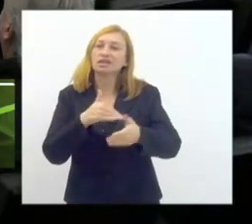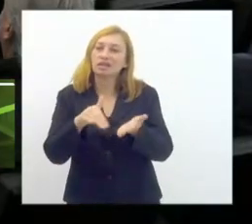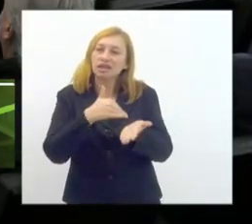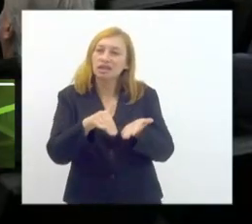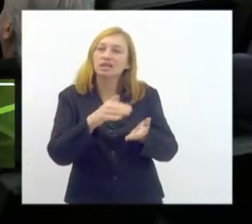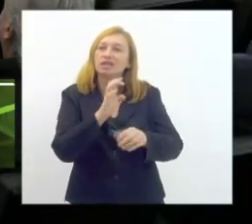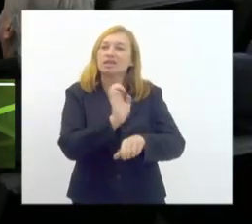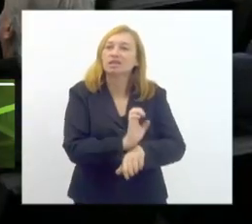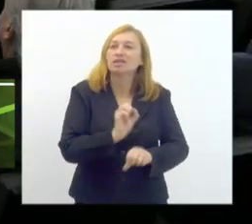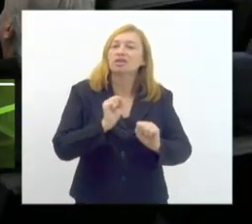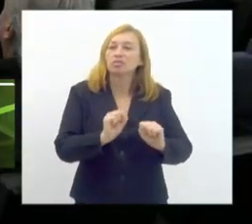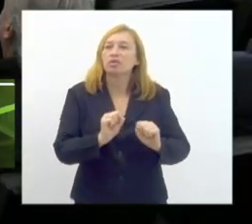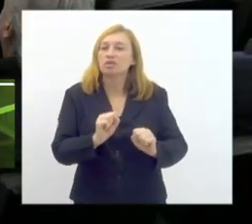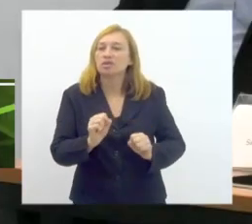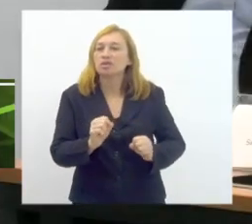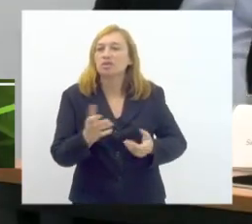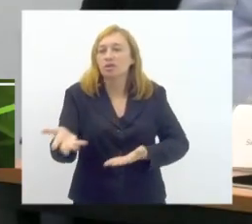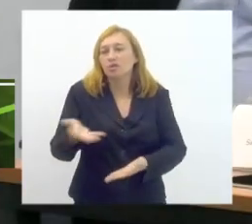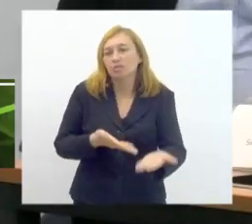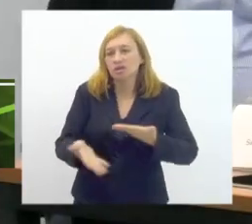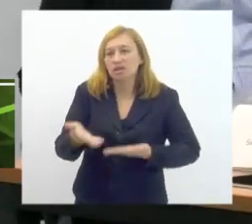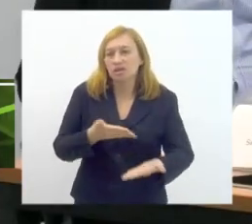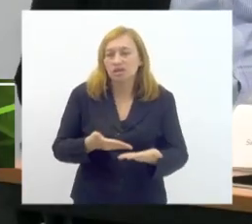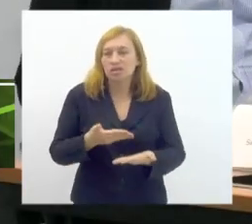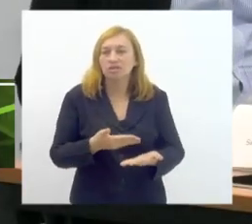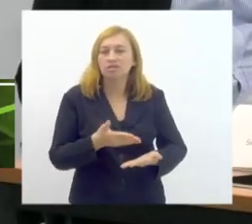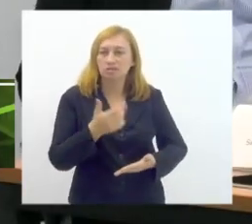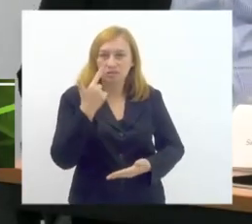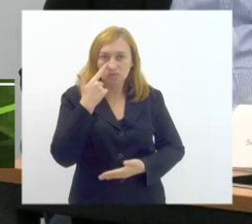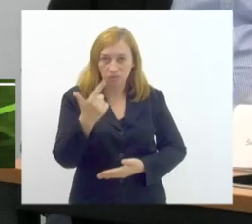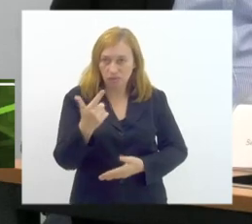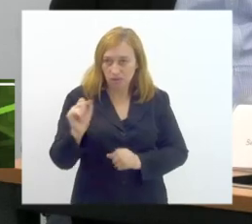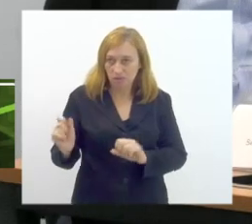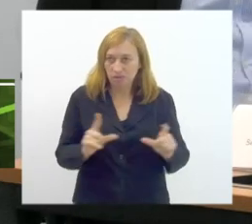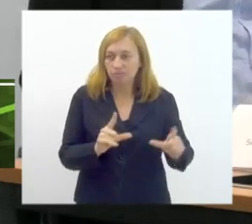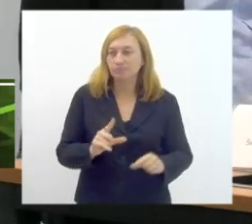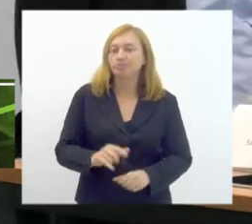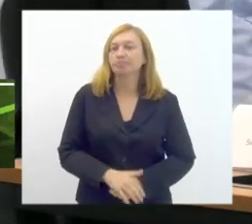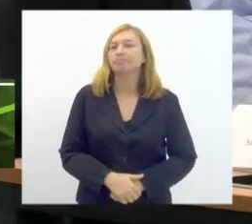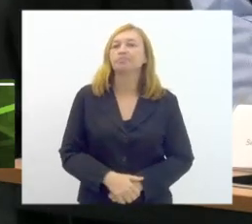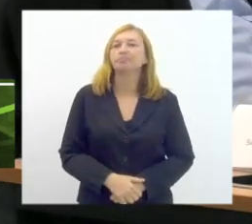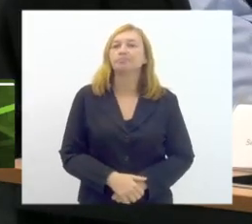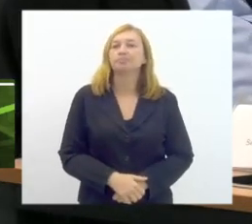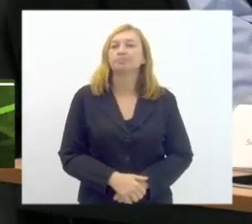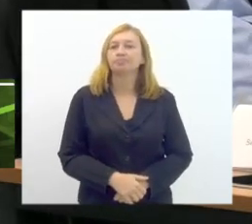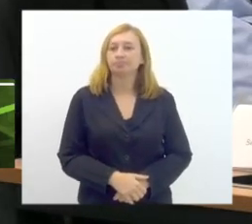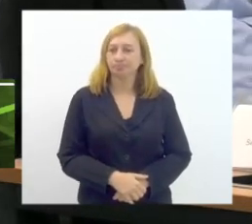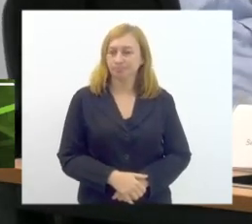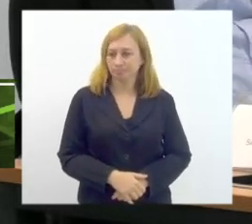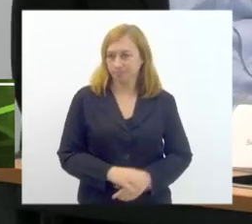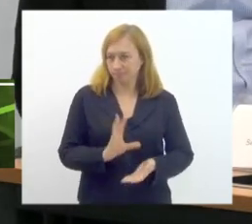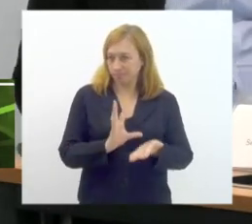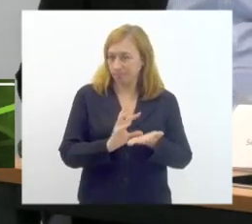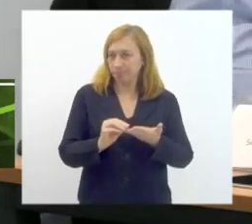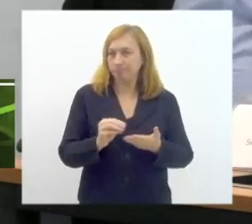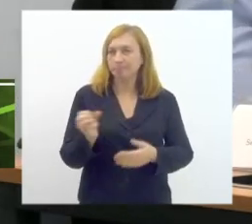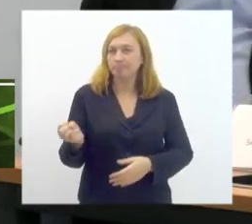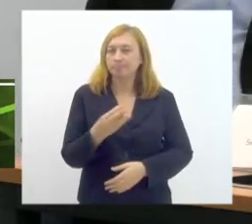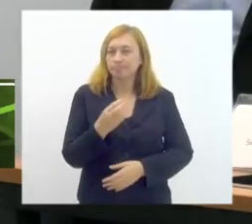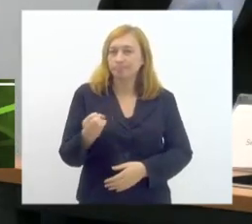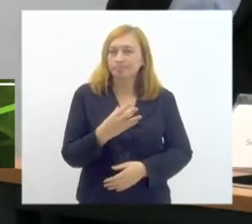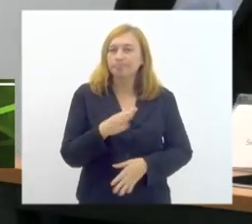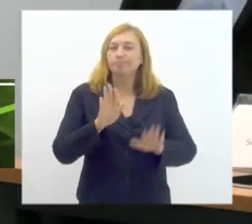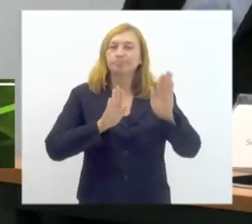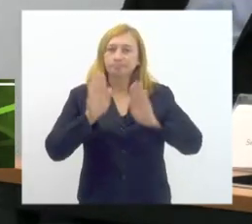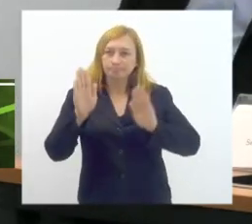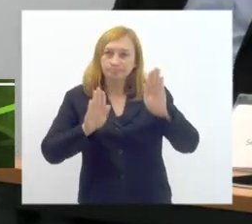que a gente faça um espaço compartilhado, conforme vocês vão ver adiante. E aí eu cito mais uma pauta mais recente, que são as